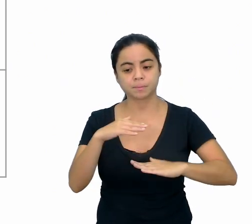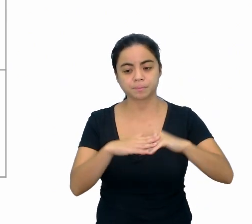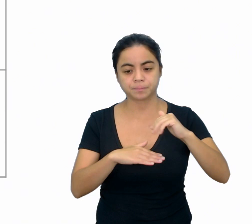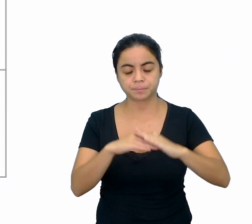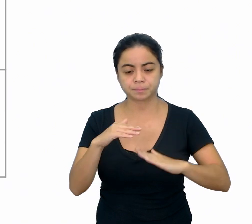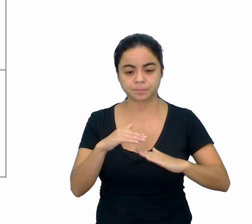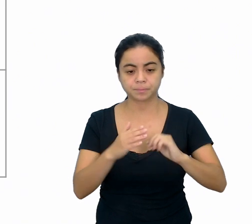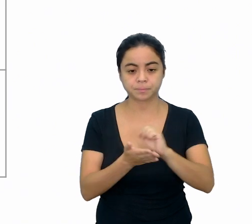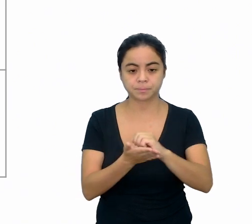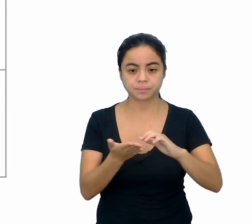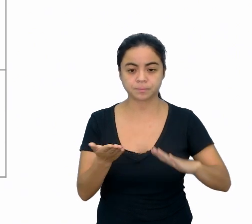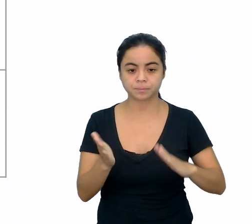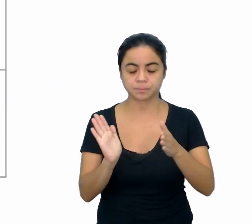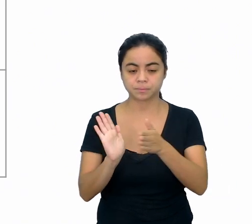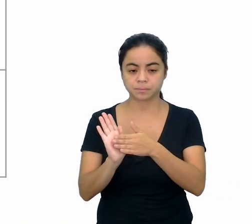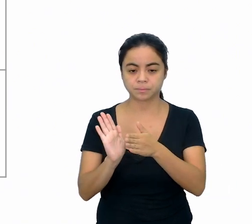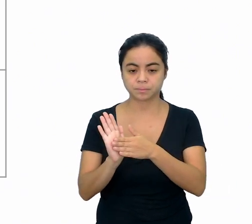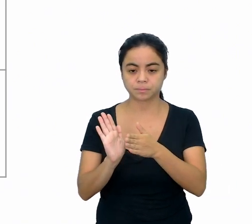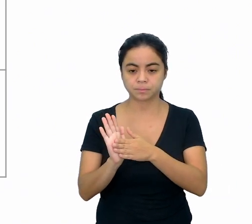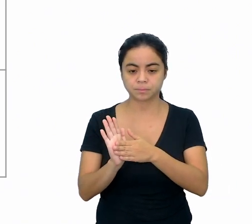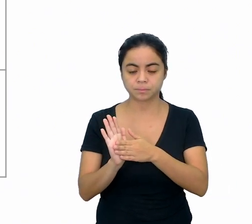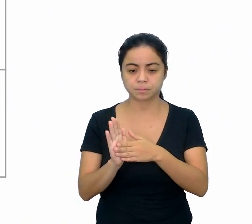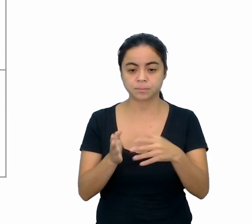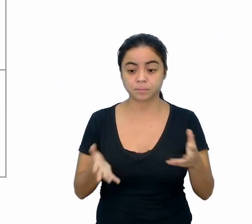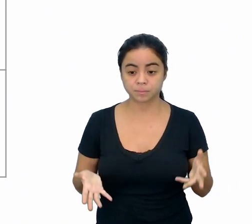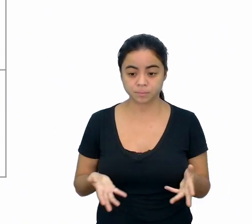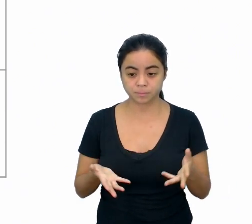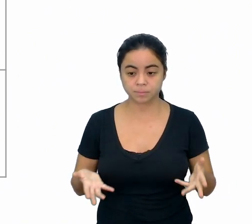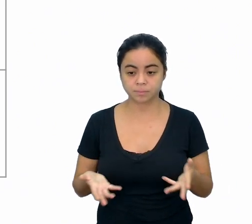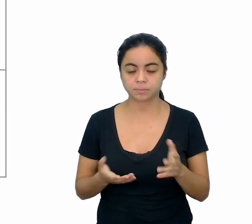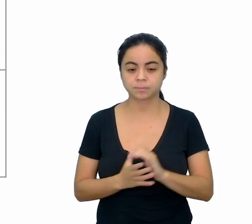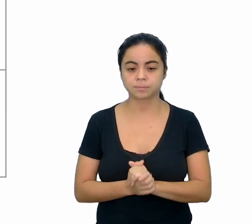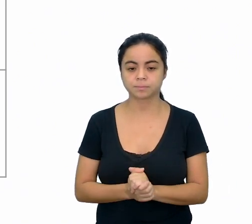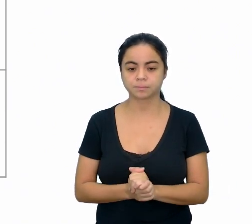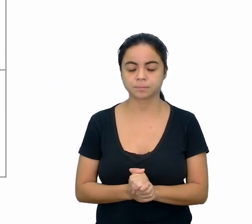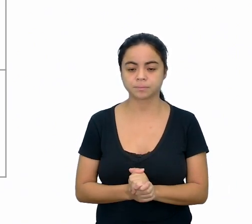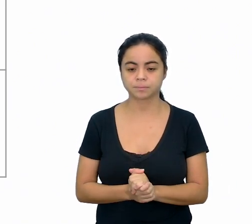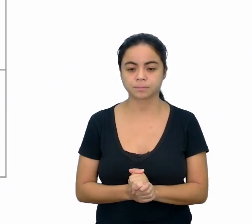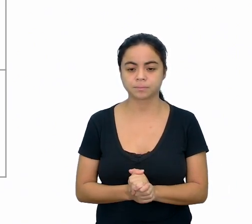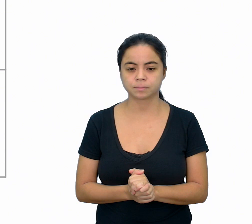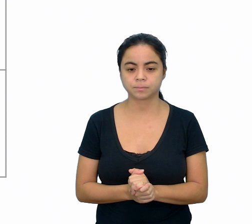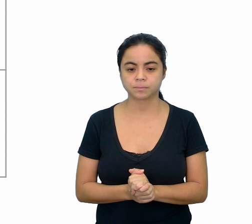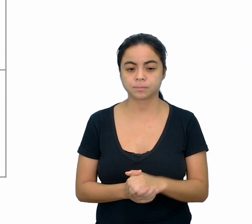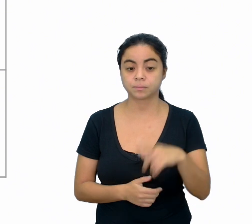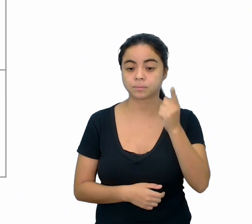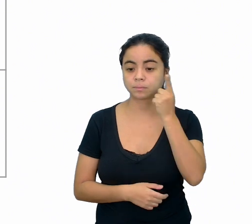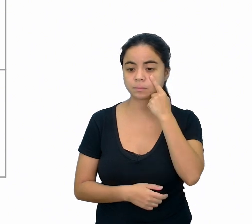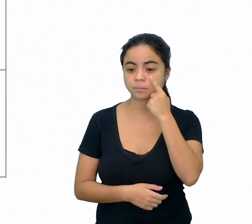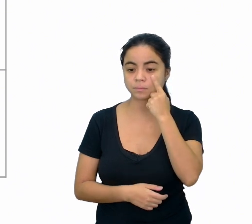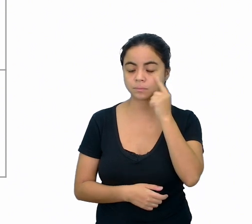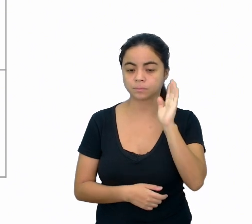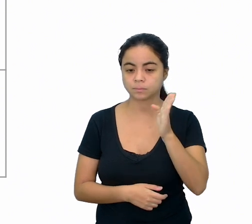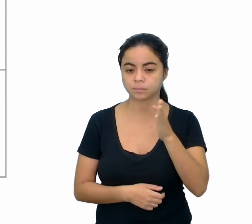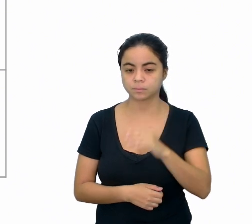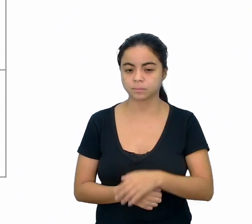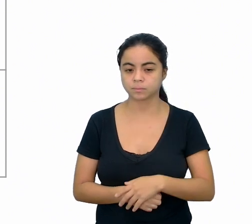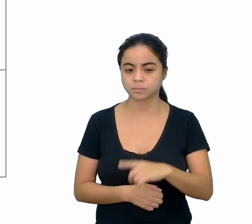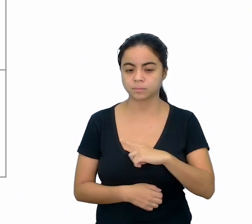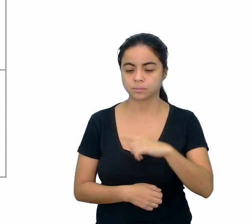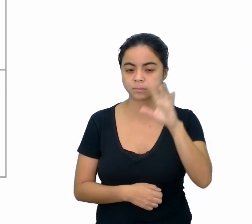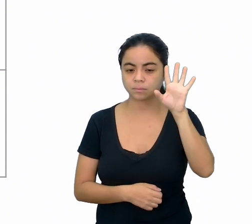as atividades propostas mobilizam. Como vocês já devem ter observado, há um quadro